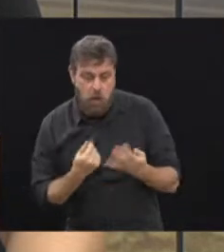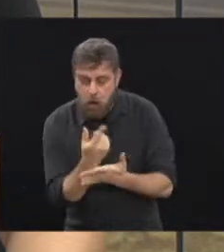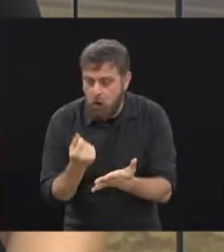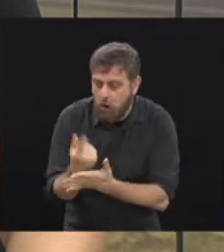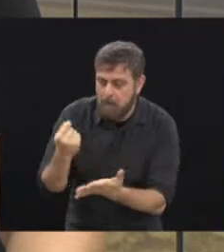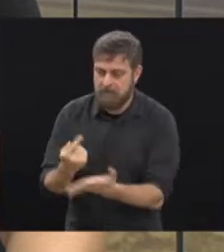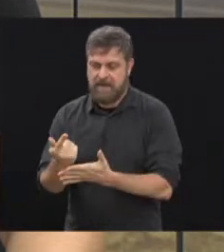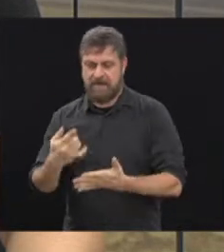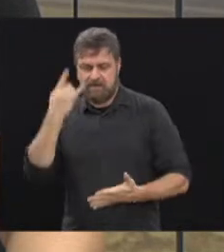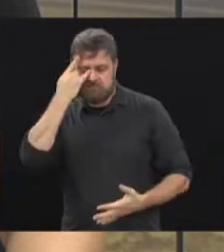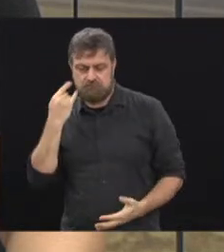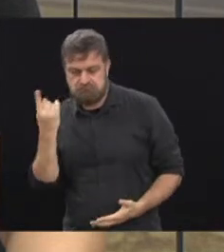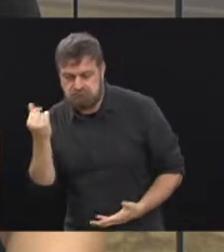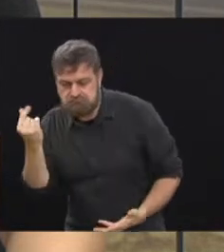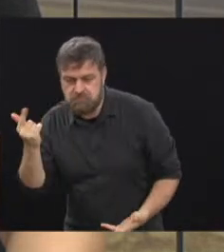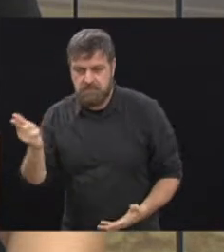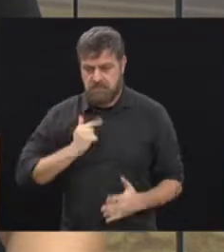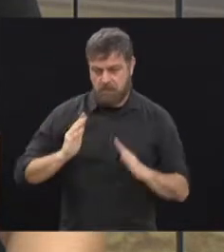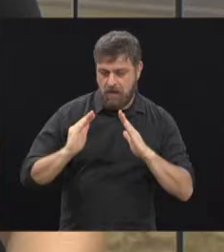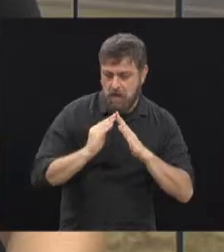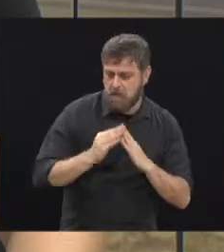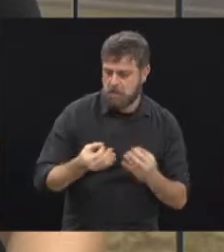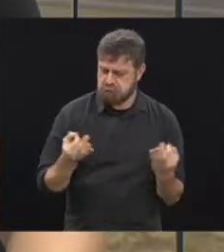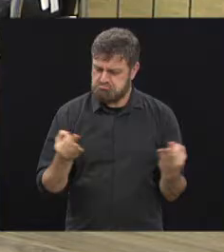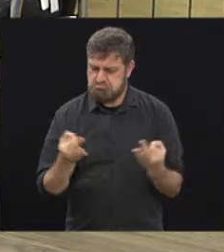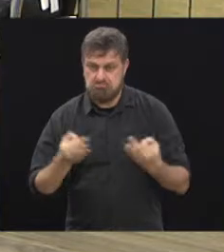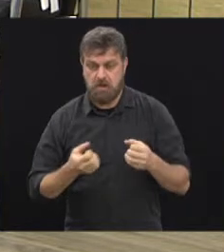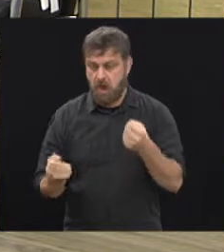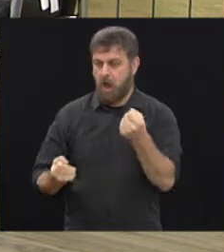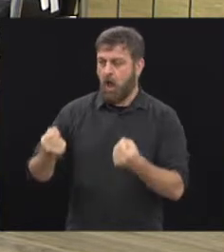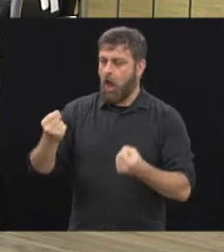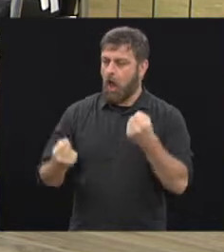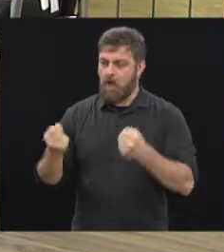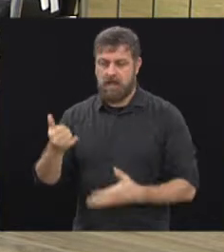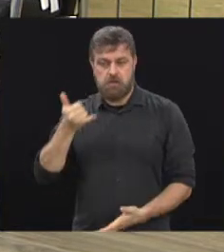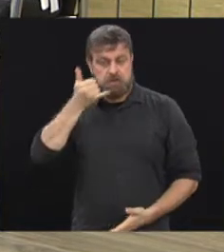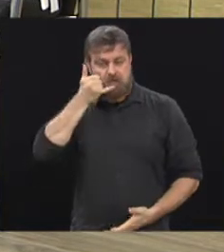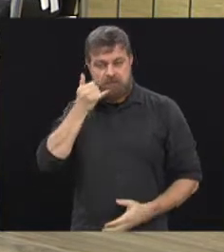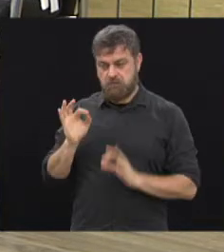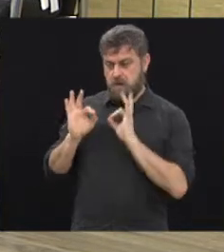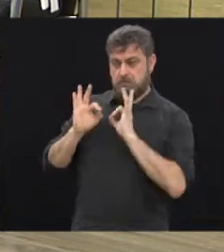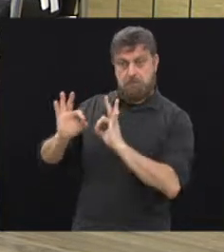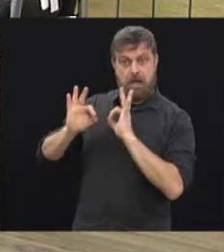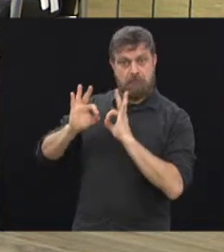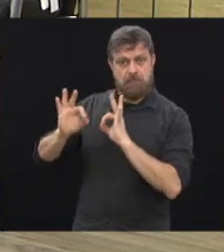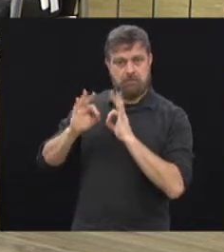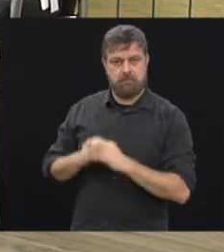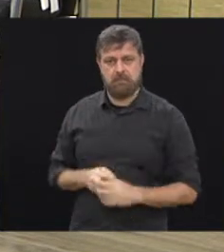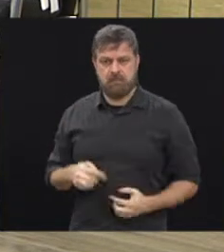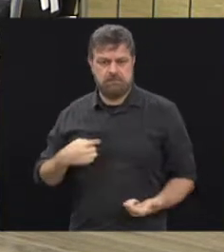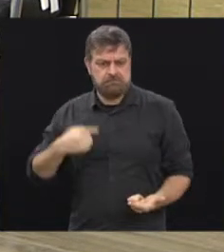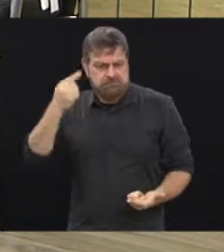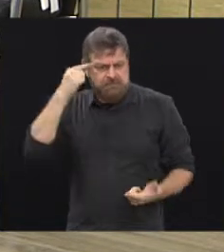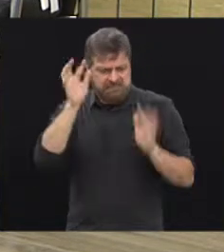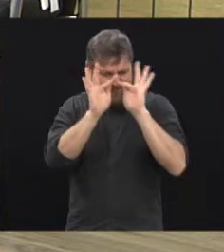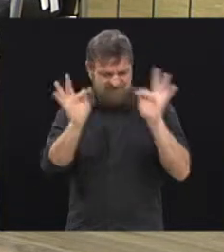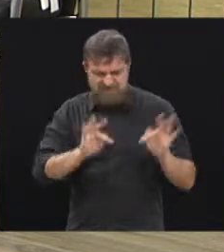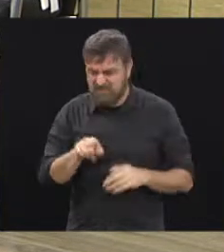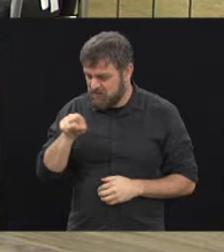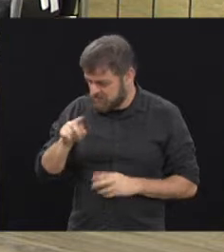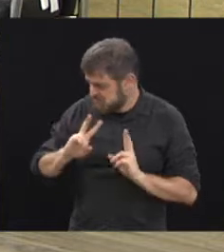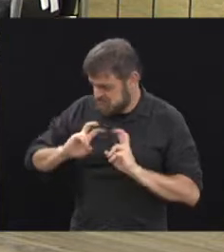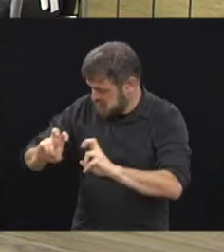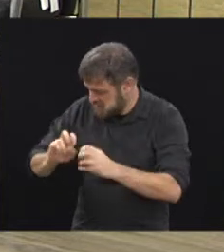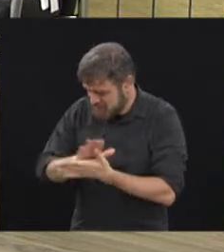coisa. A ter uma casa, um carro, ou trocar um telefone, alguma coisa nesse sentido, e que você viu que não